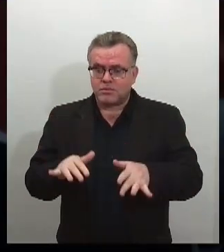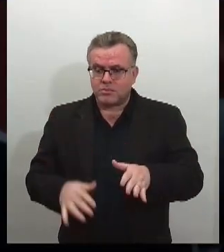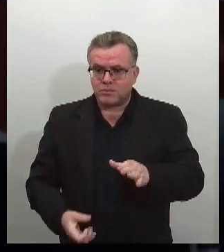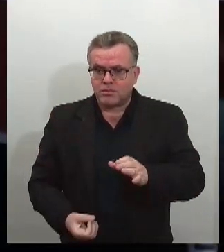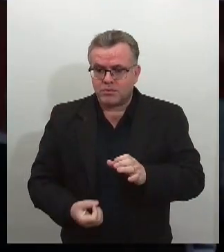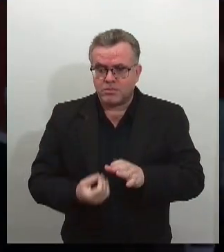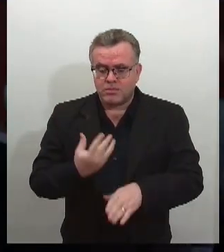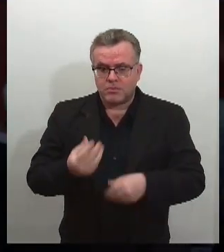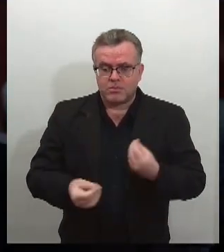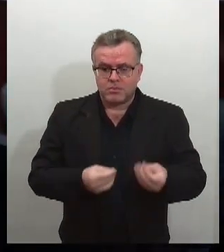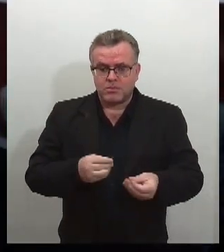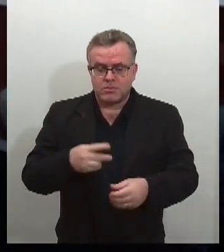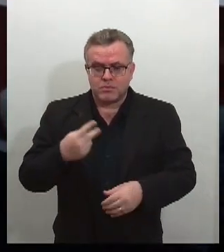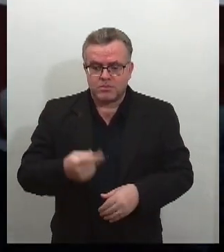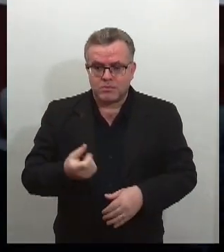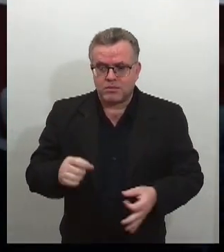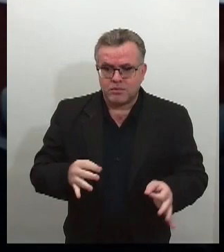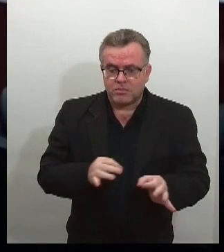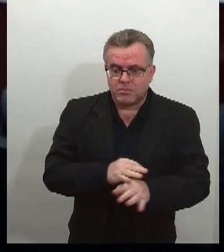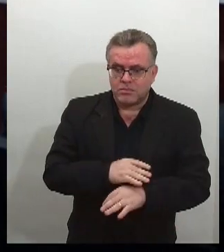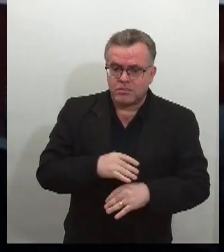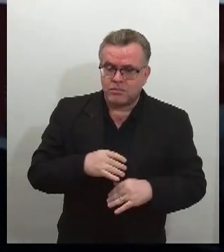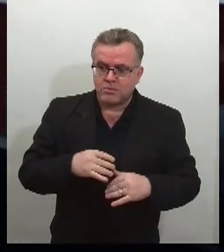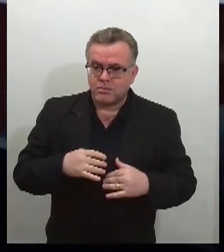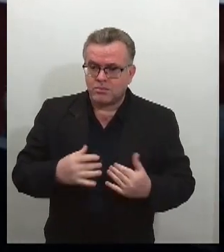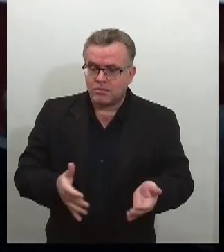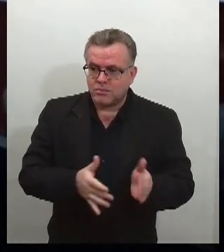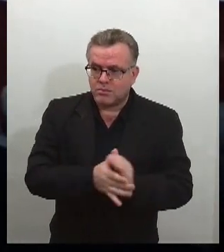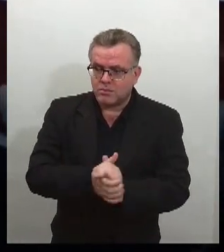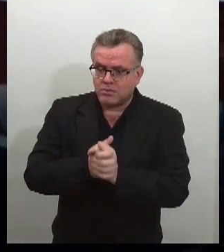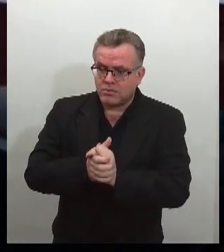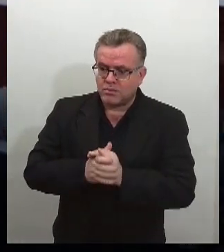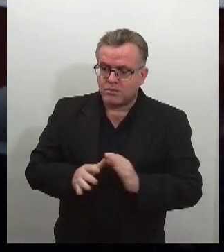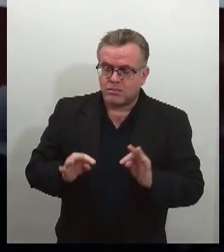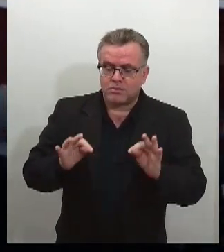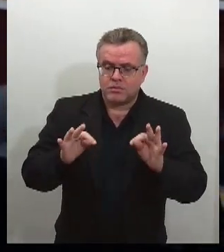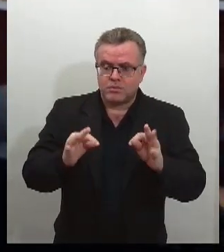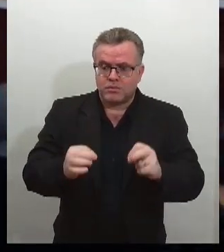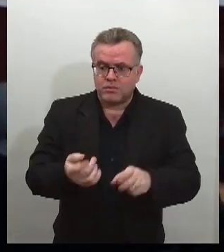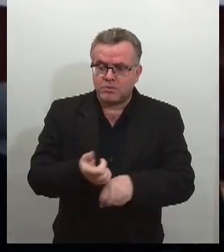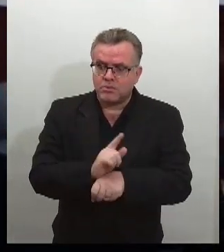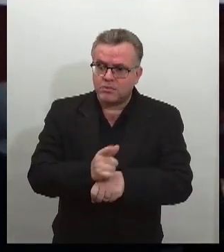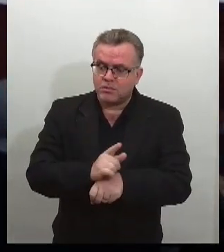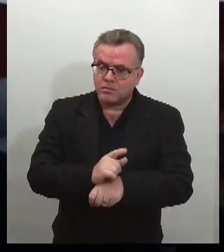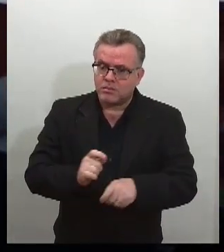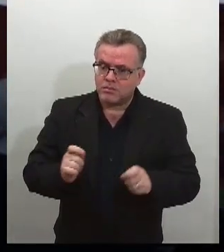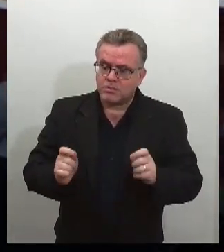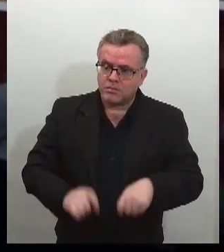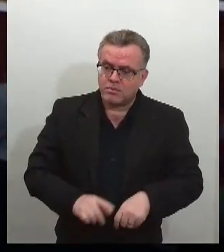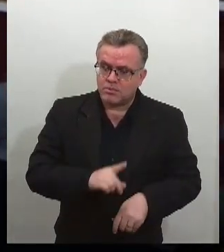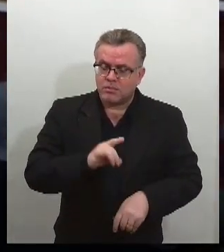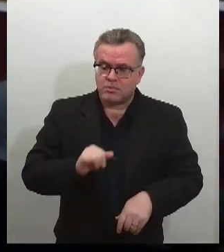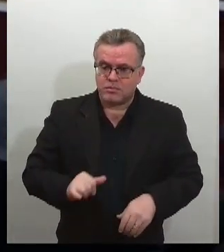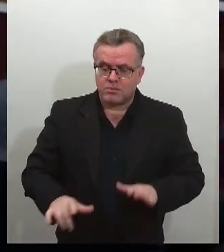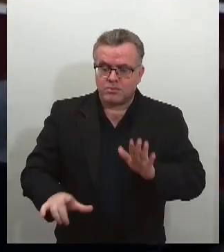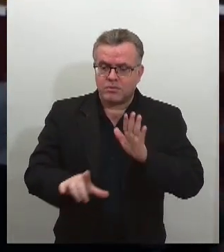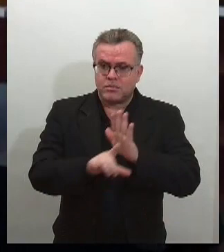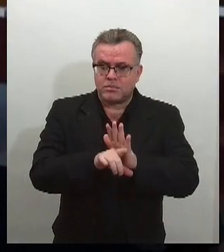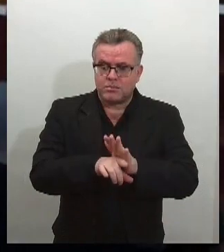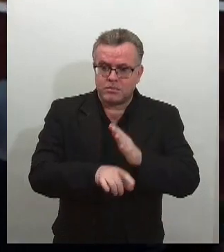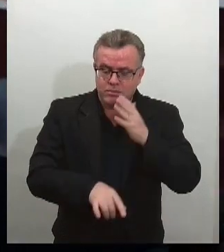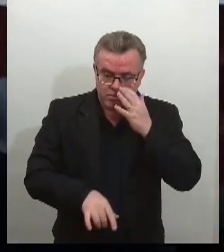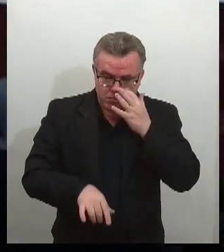Sergipe. A data de homenagem aos integrantes da carreira de gestão pública foi instituída pela Lei Estadual 9.086